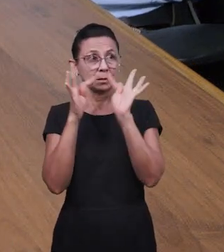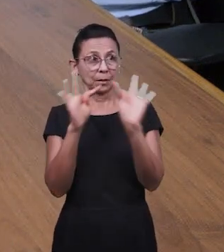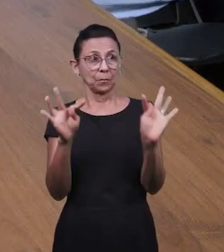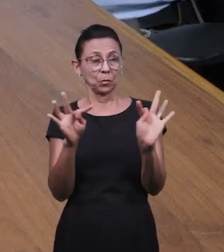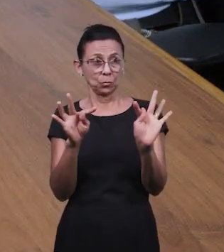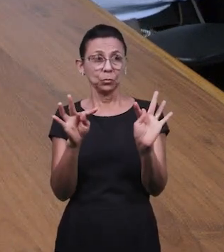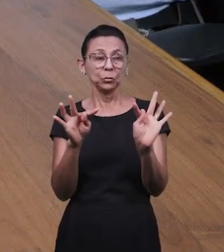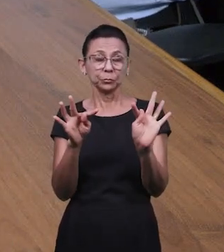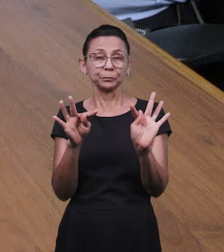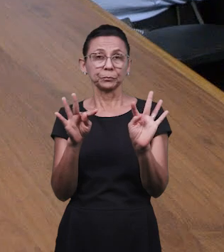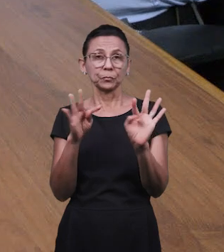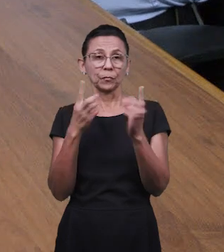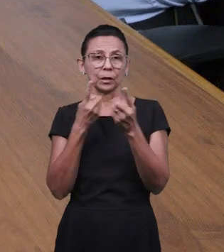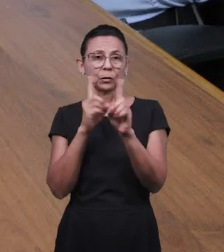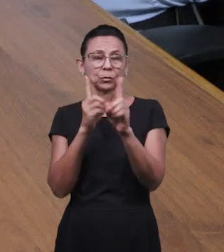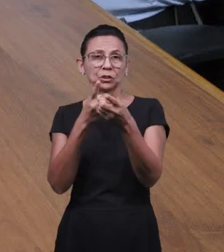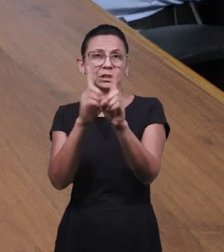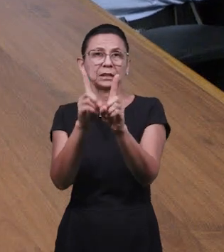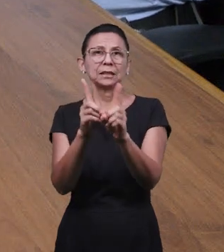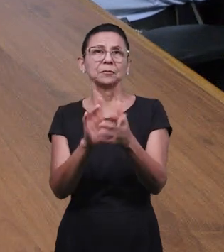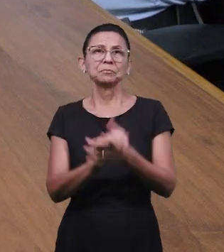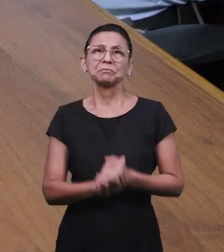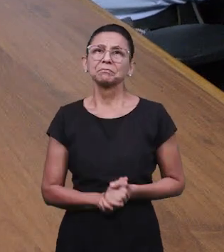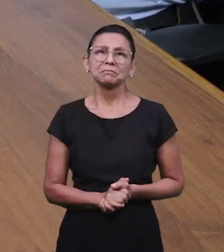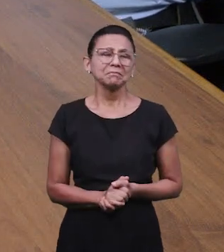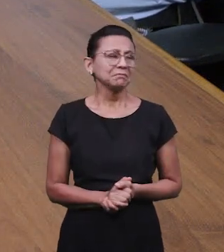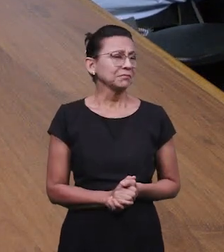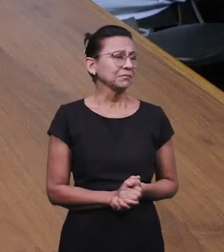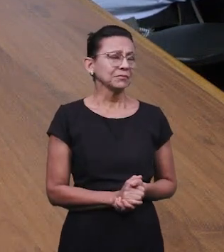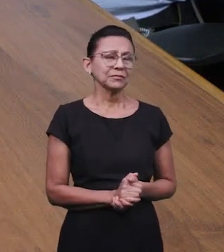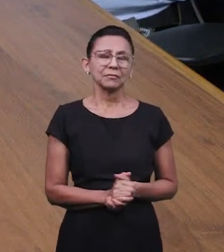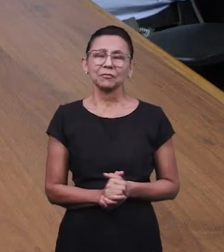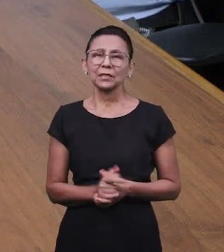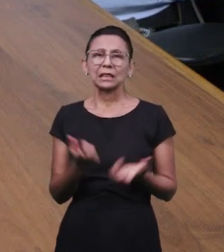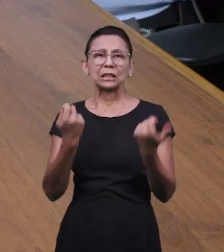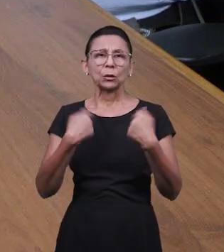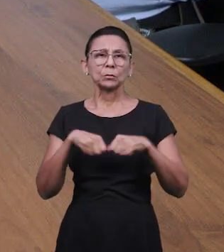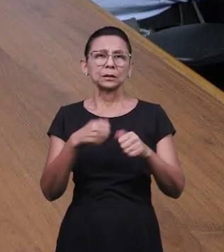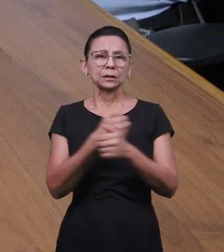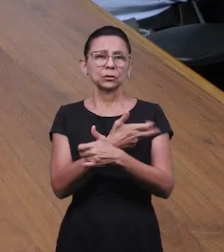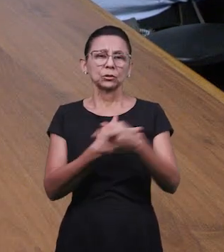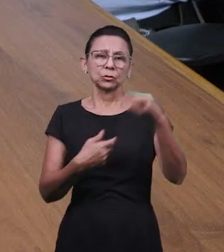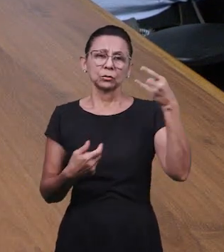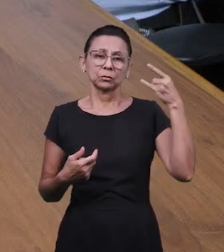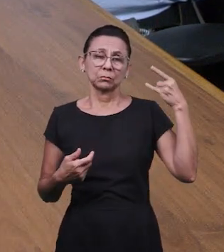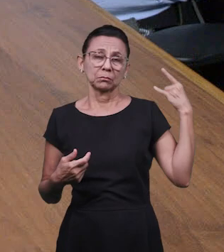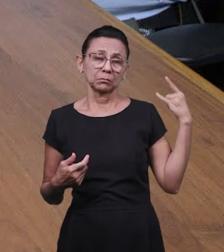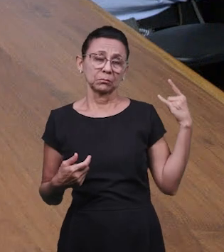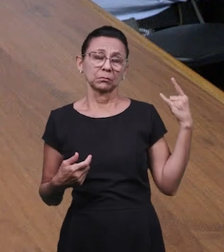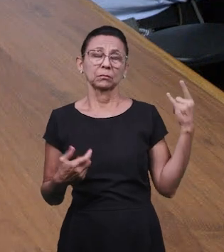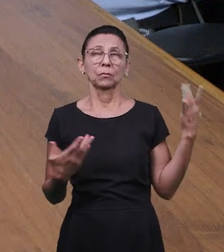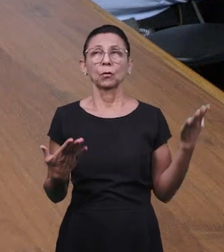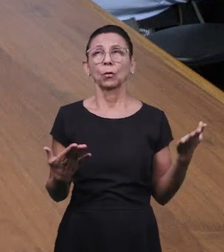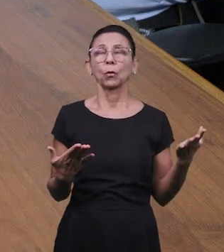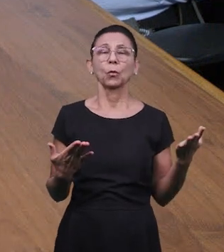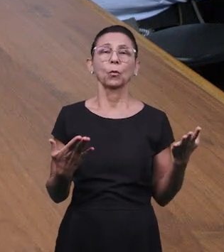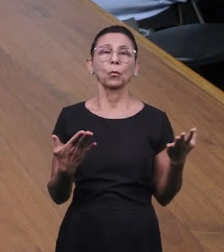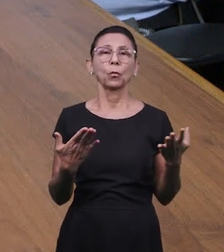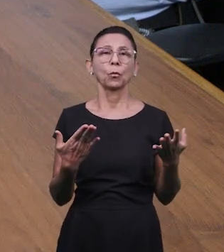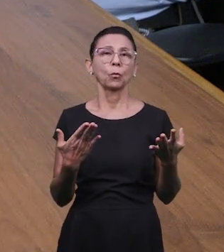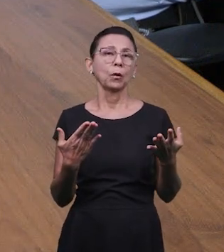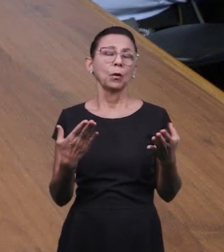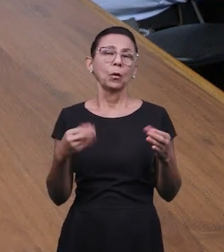não dependeu de qualquer coisa material, de qualquer mudança na sua situação